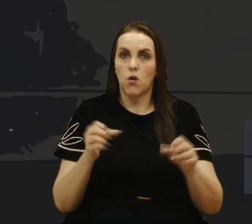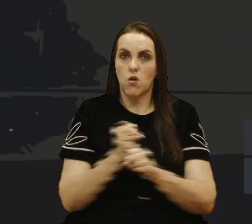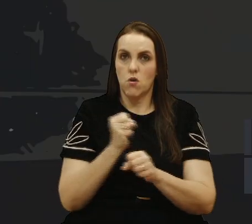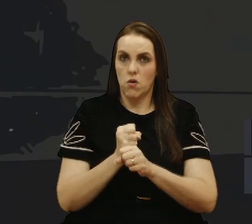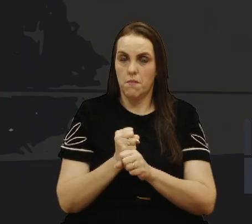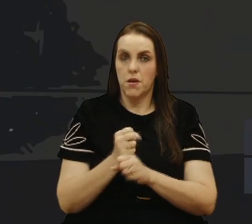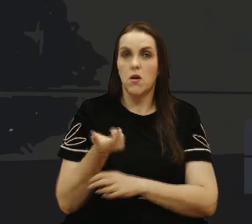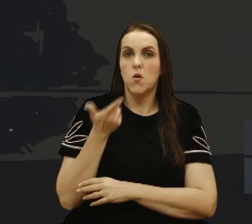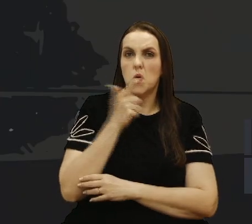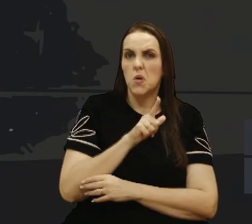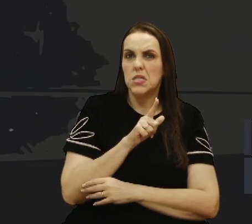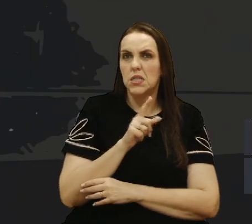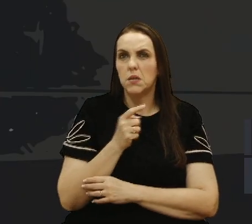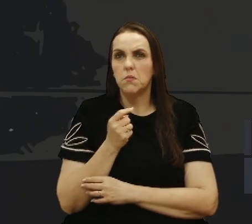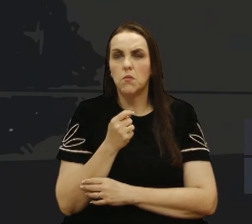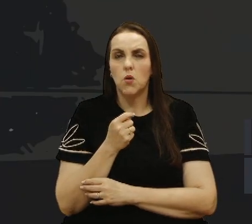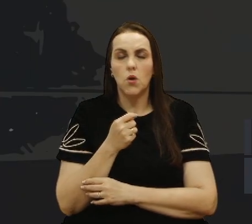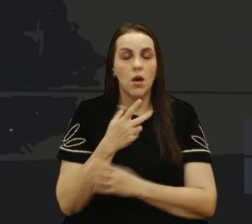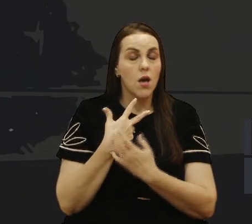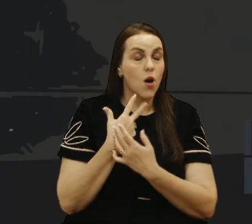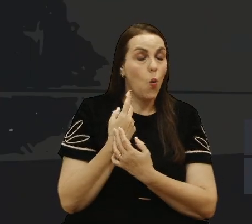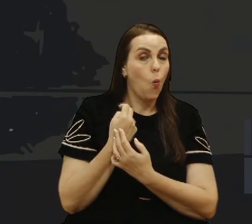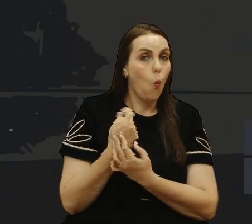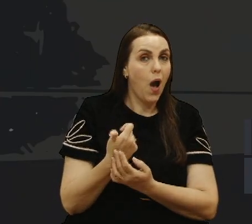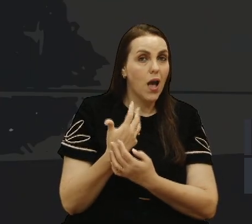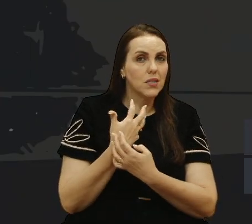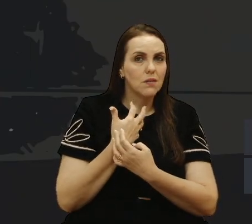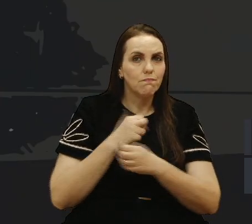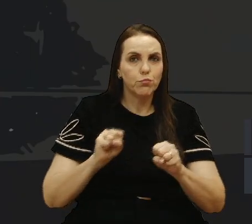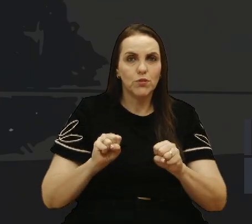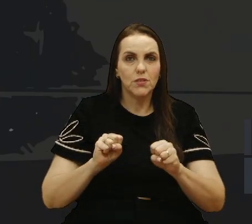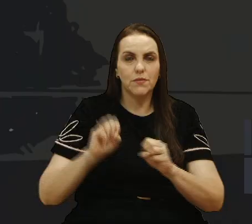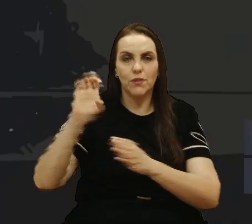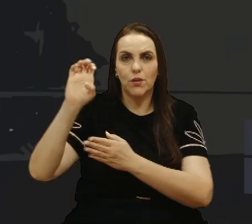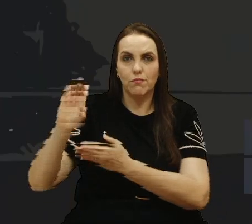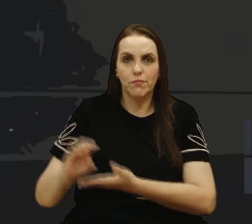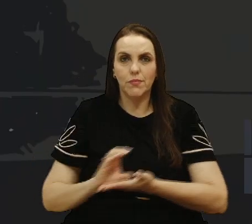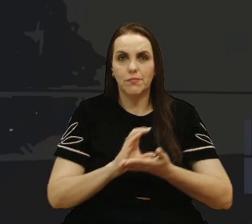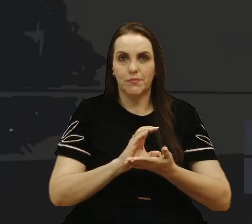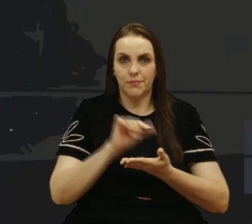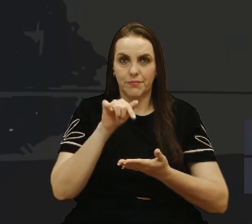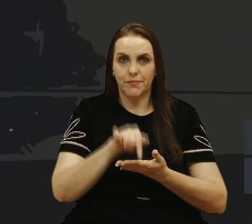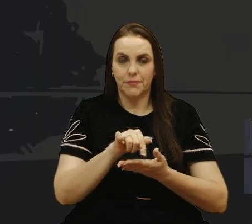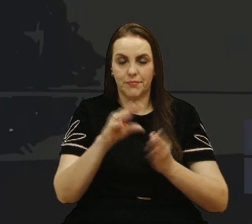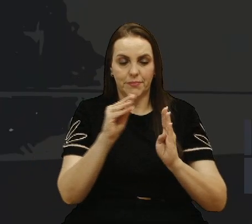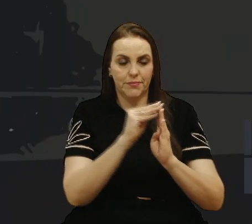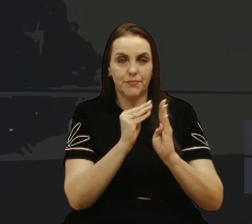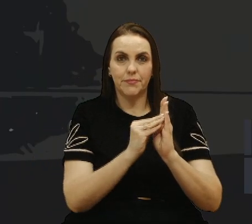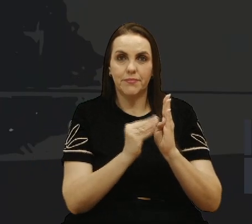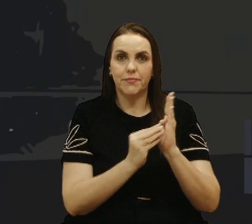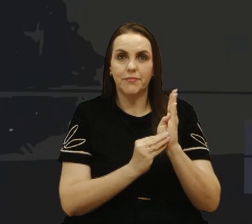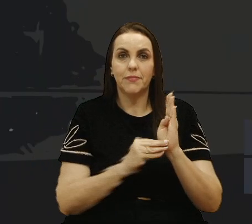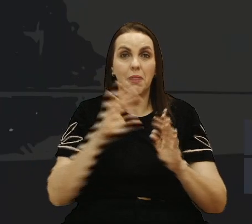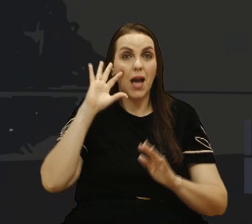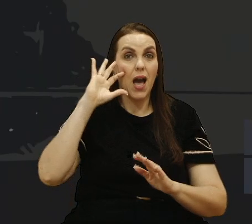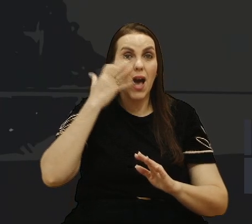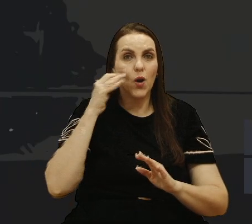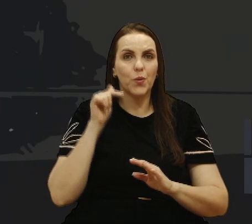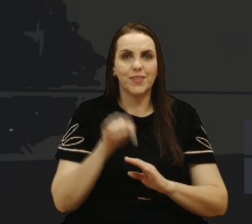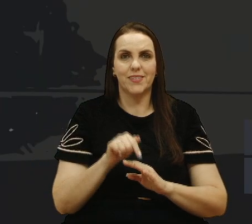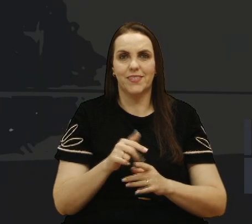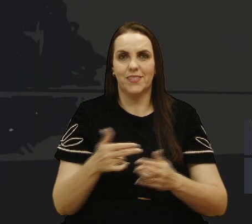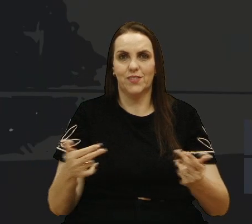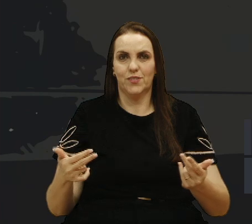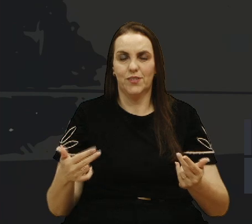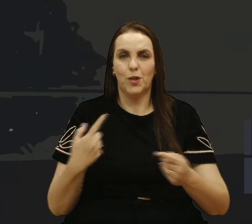conseguiu praticamente o impossível. Colocar recursos ali dentro do pacote para que as coisas acontecessem. Por